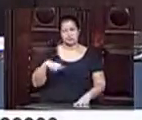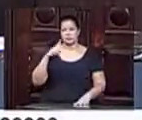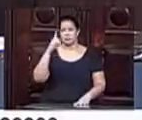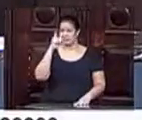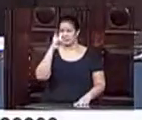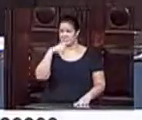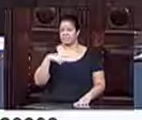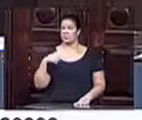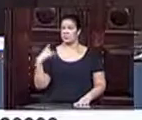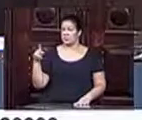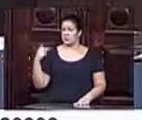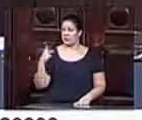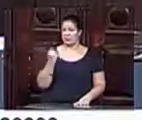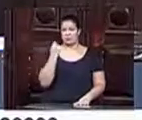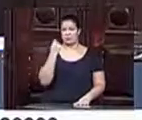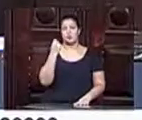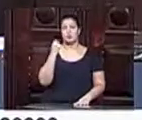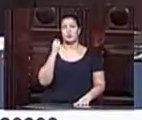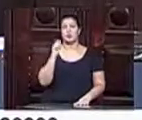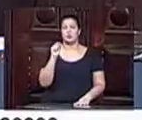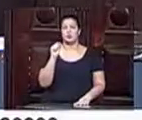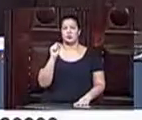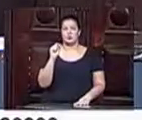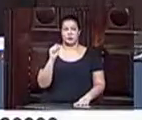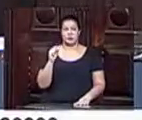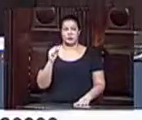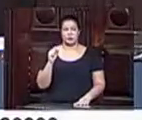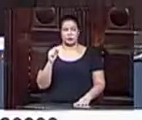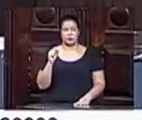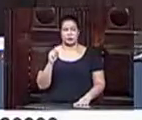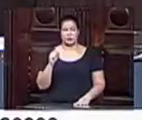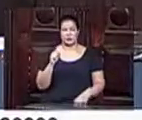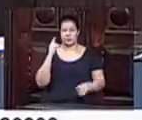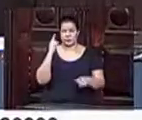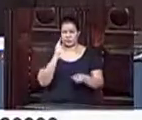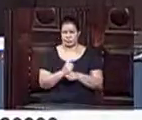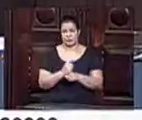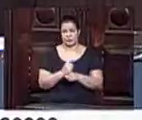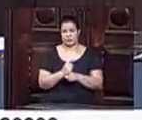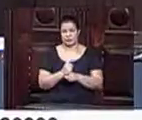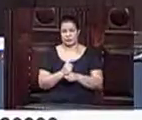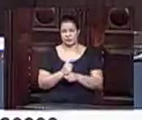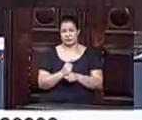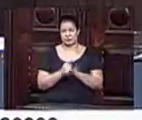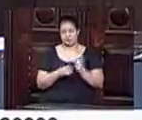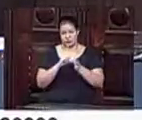esse gargalo está no diagnóstico precoce.